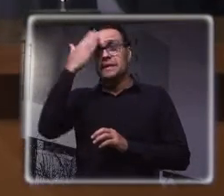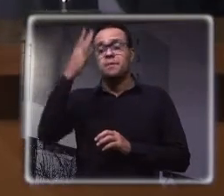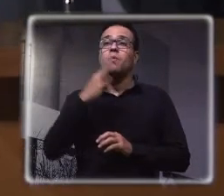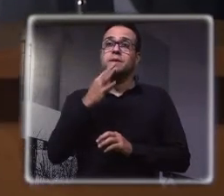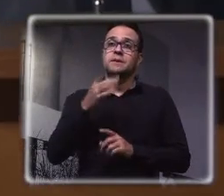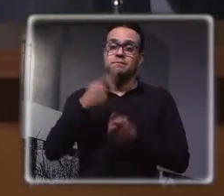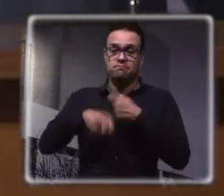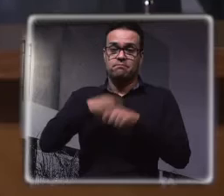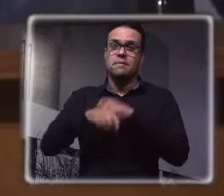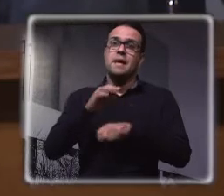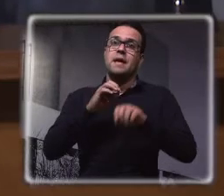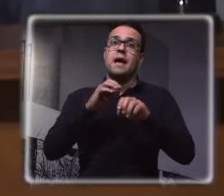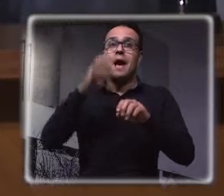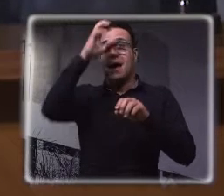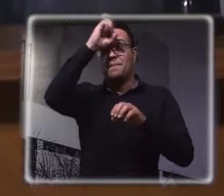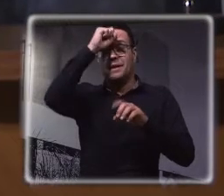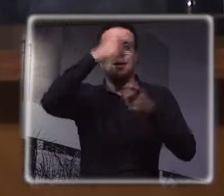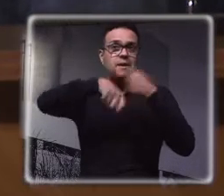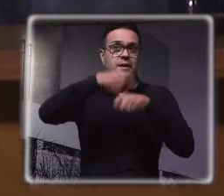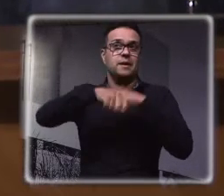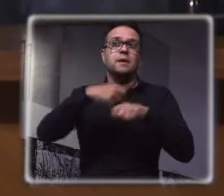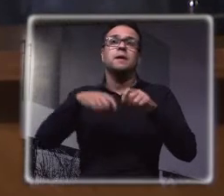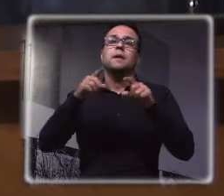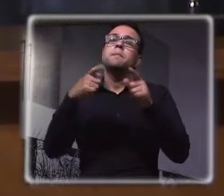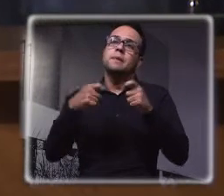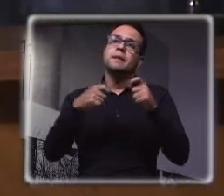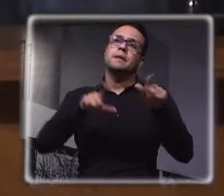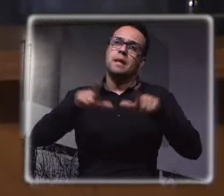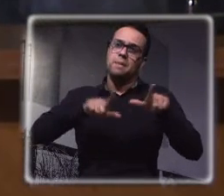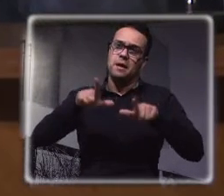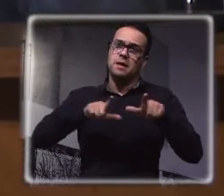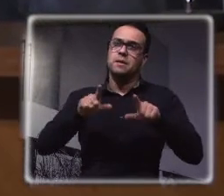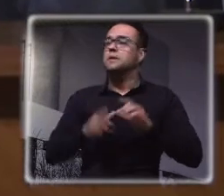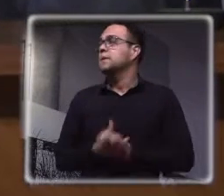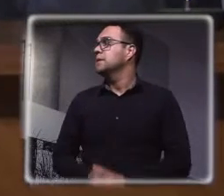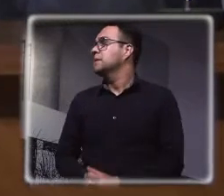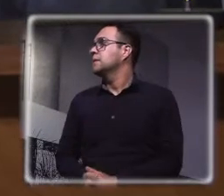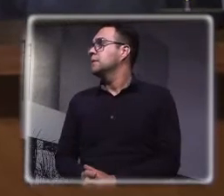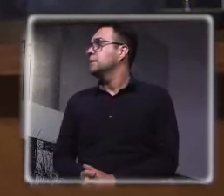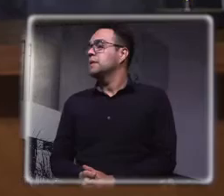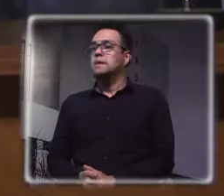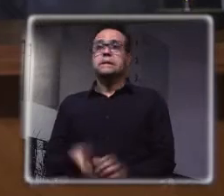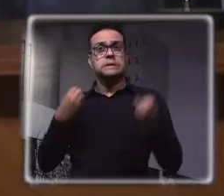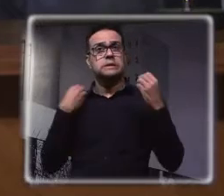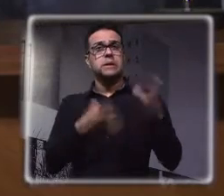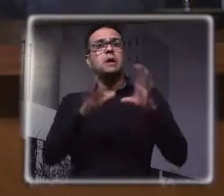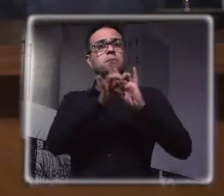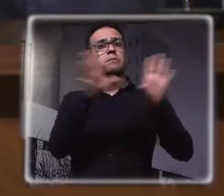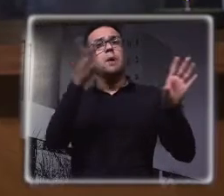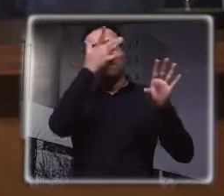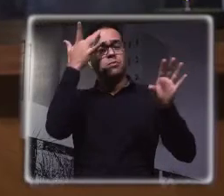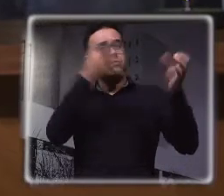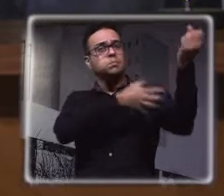financeira atuando na sociedade de consumo, nós precisamos, de alguma forma, atuar de forma empoderando essas pessoas para que elas possam,